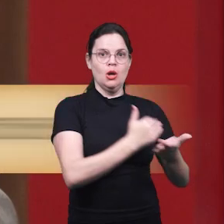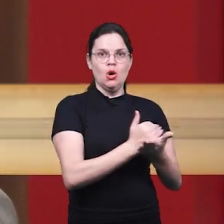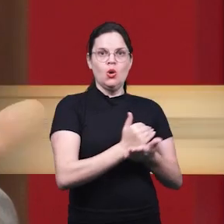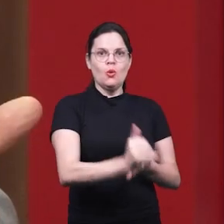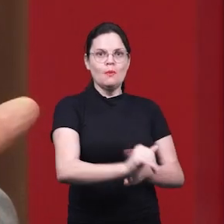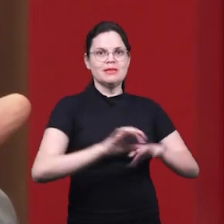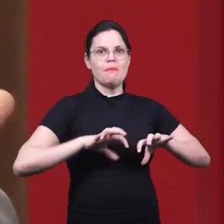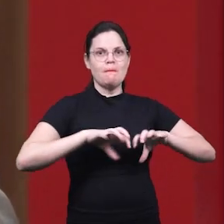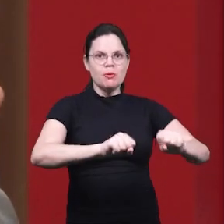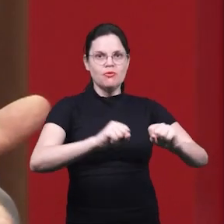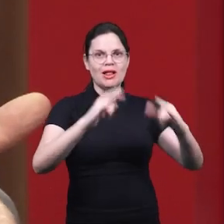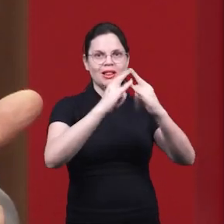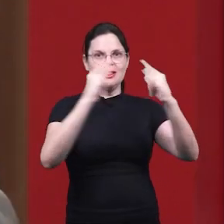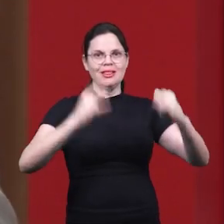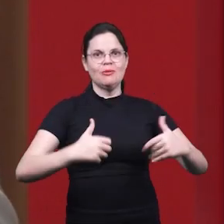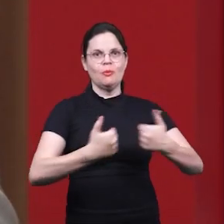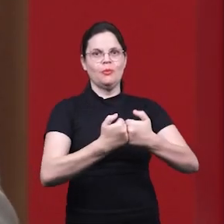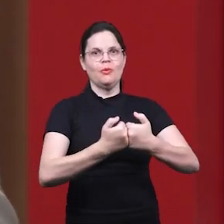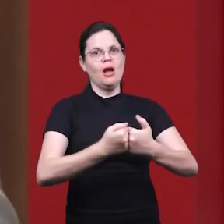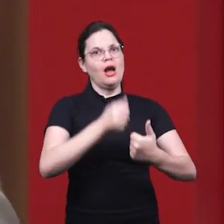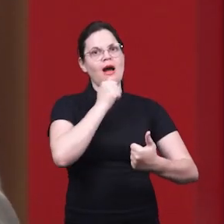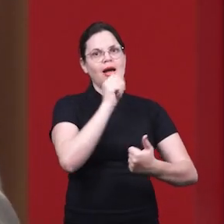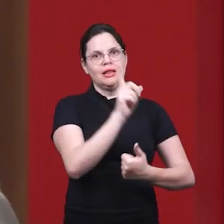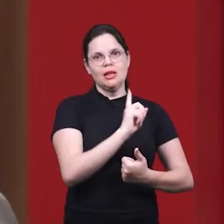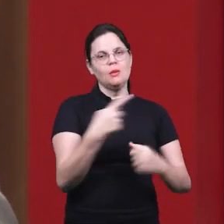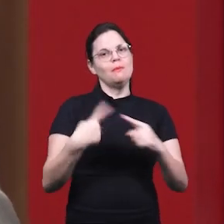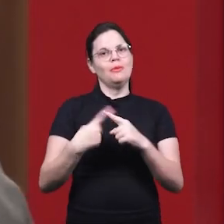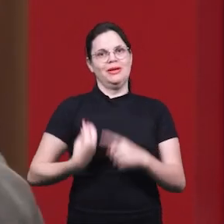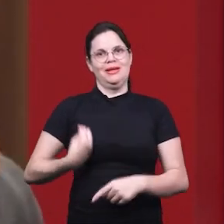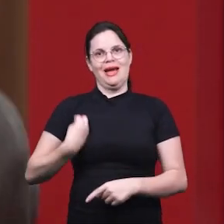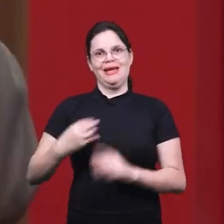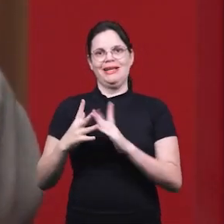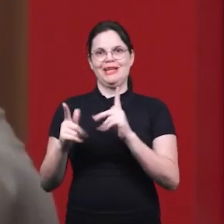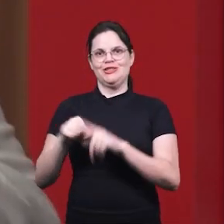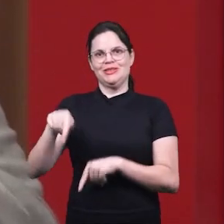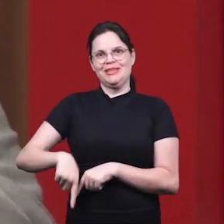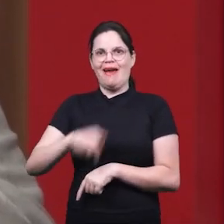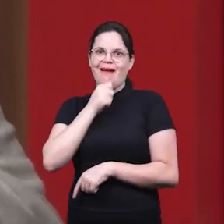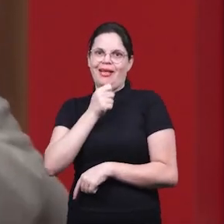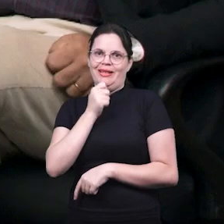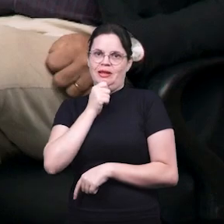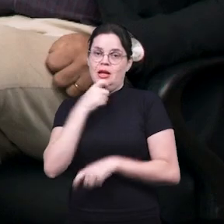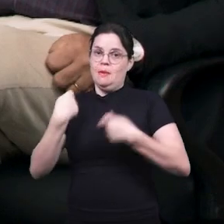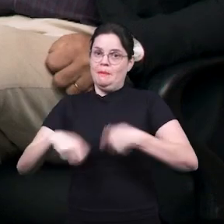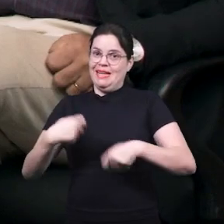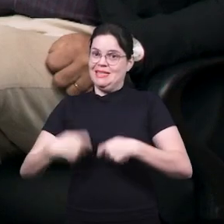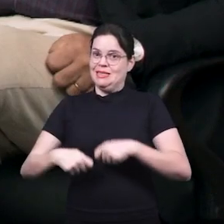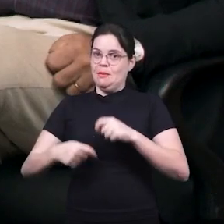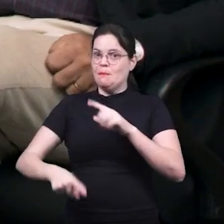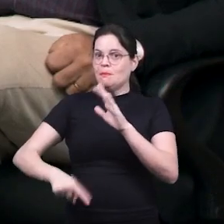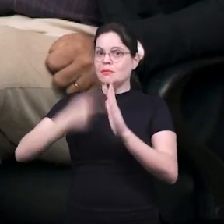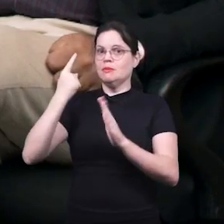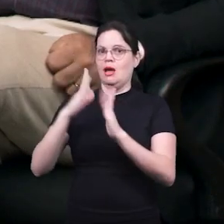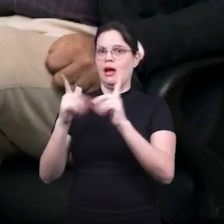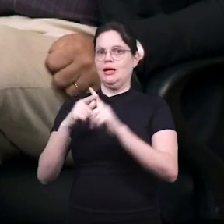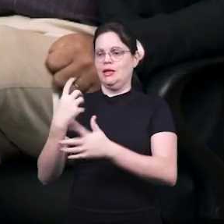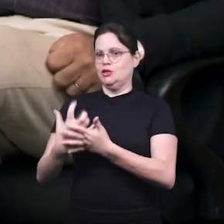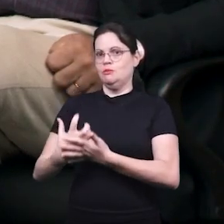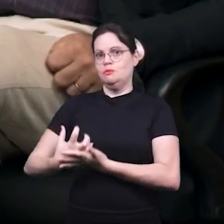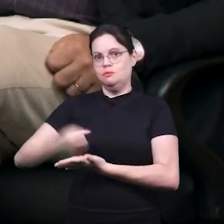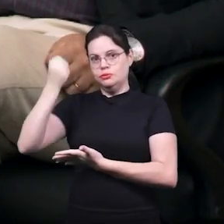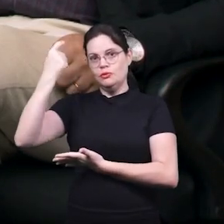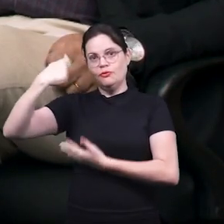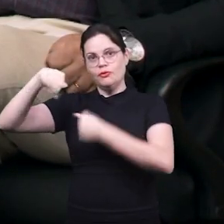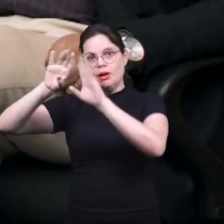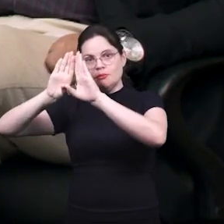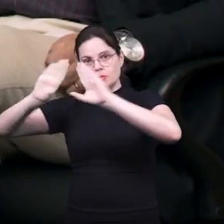começa a sacrificar, é a presença da igreja. É preciso que a igreja seja tirada para Israel voltar ao